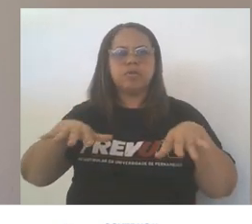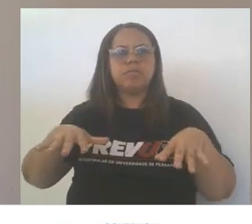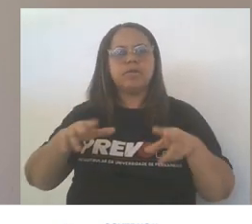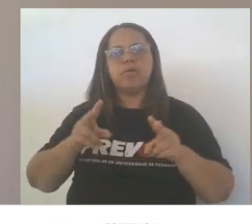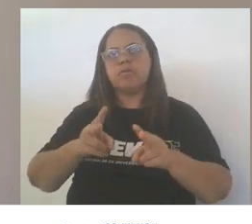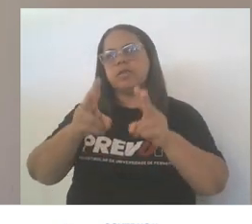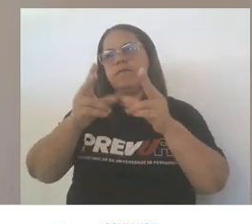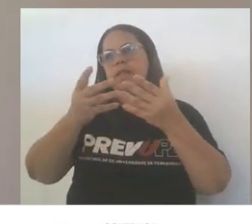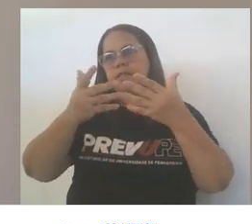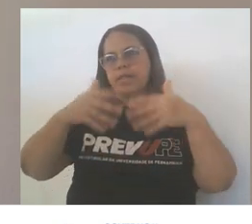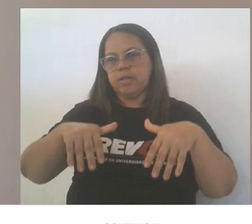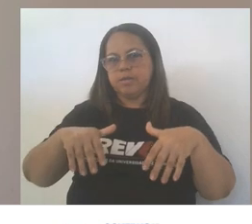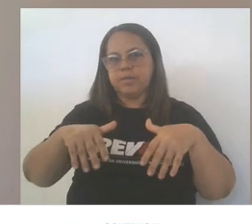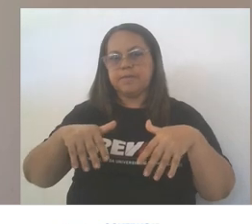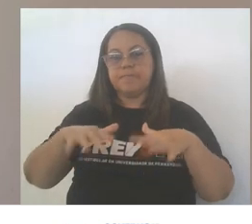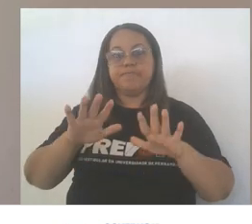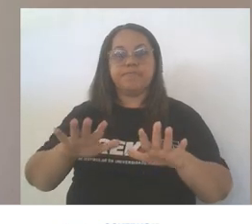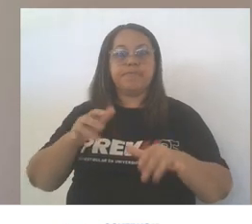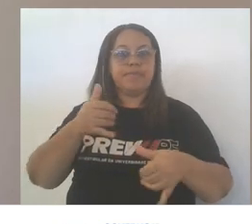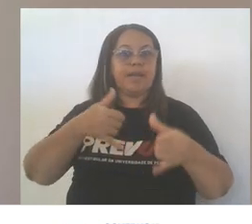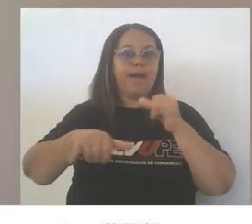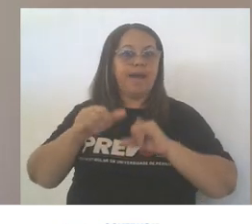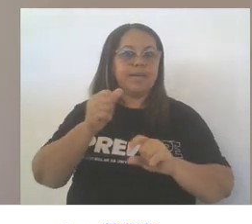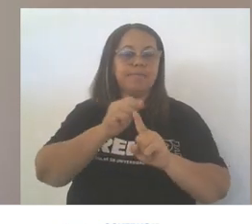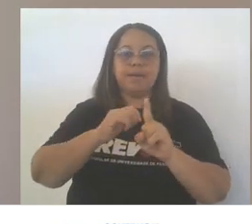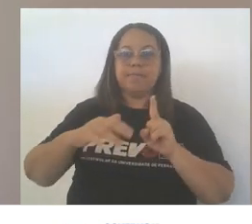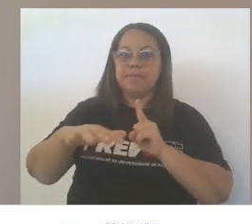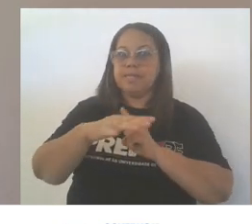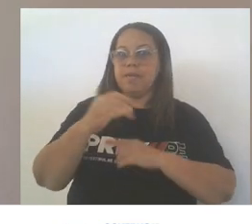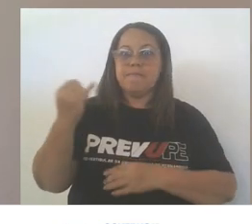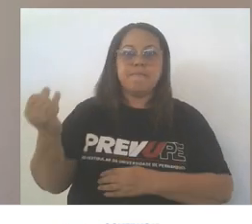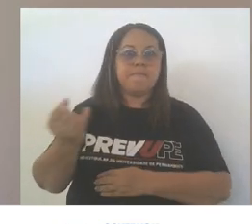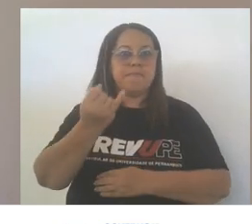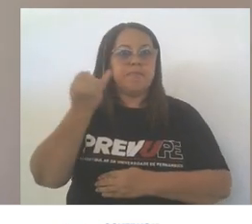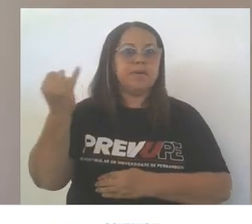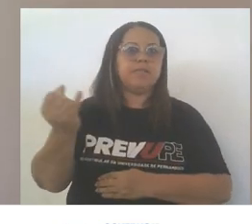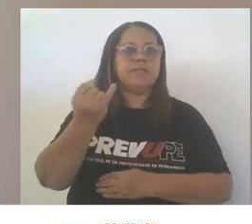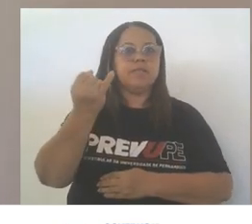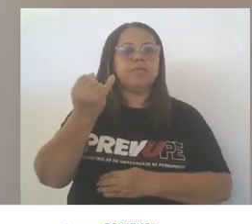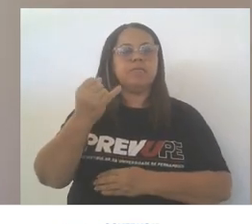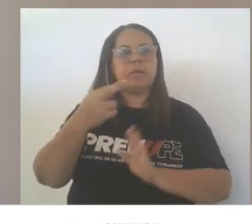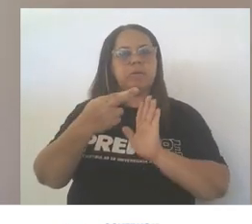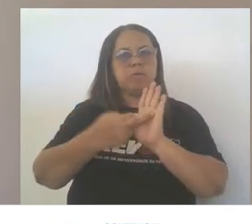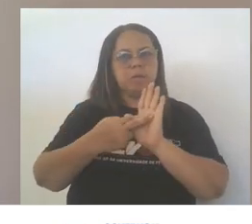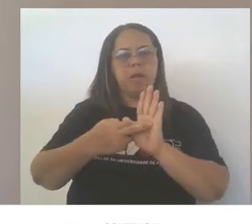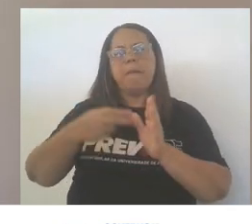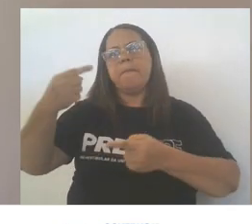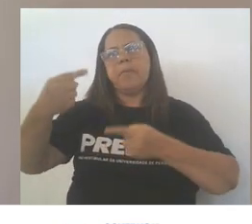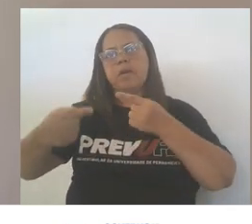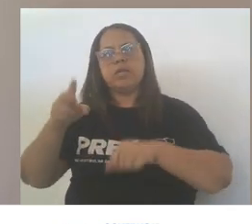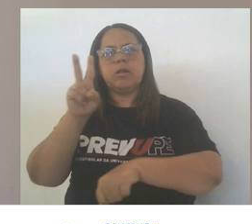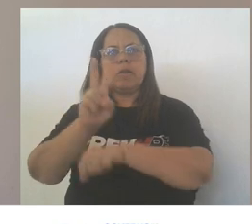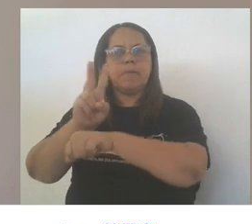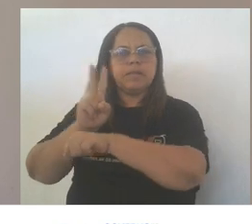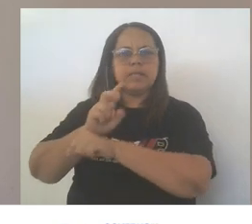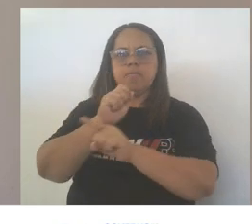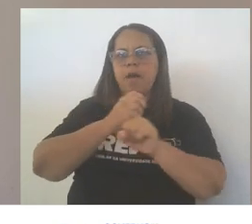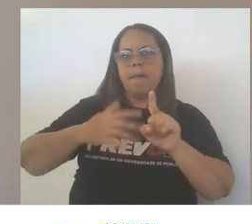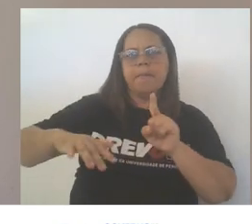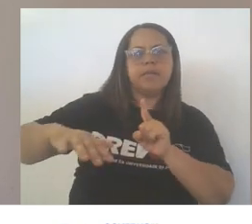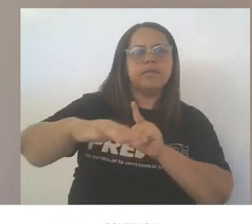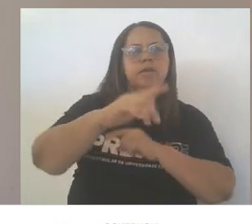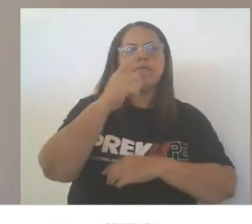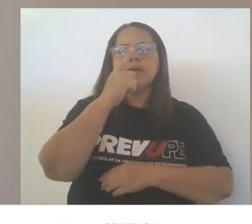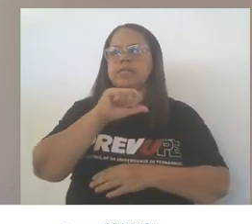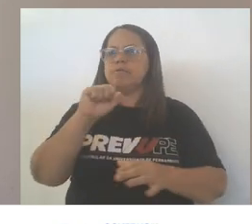recursos naturais. A química ambiental também desempenha um papel fundamental na formulação de regulamentos e políticas de proteção ambiental,